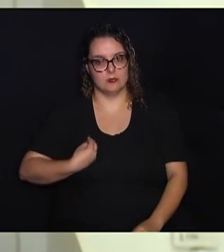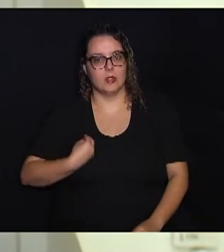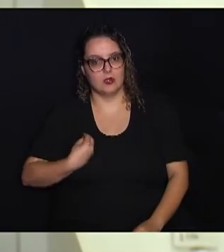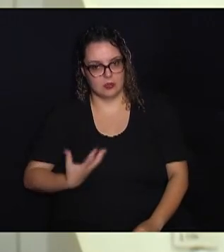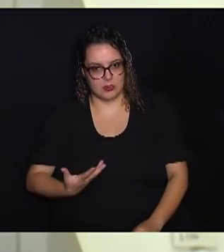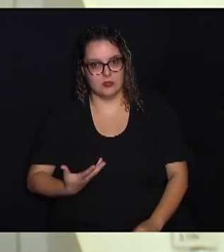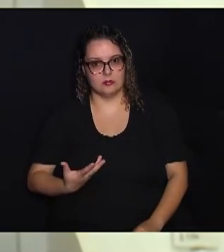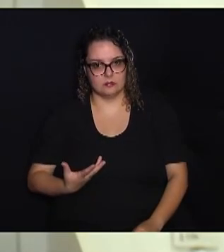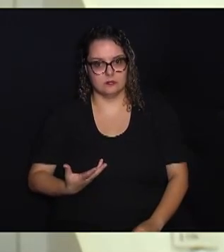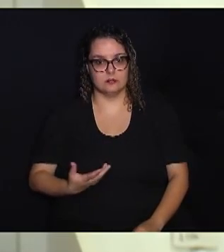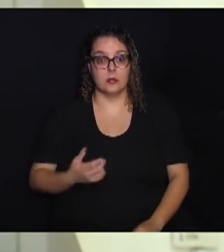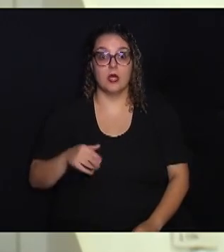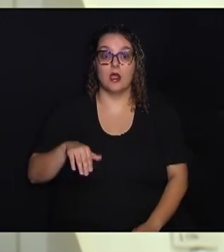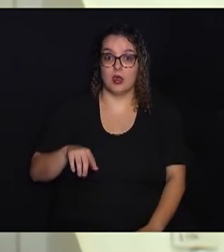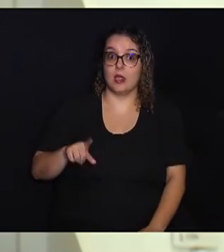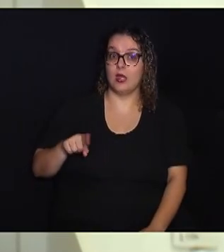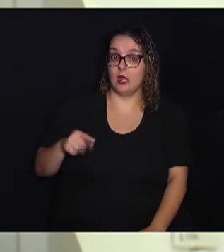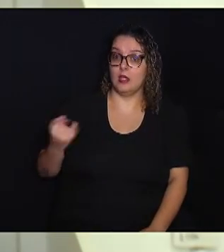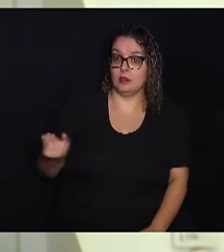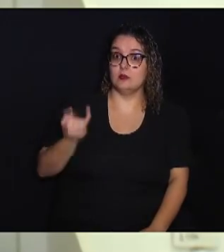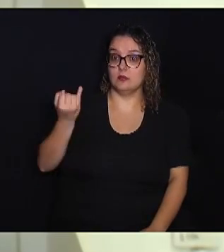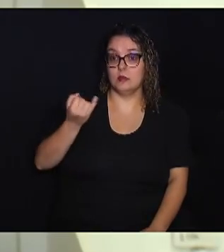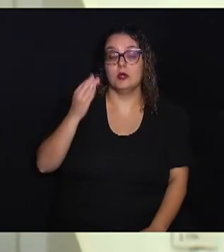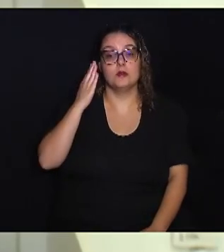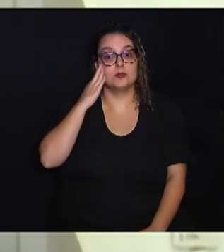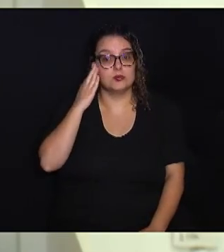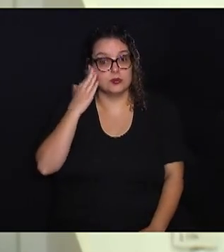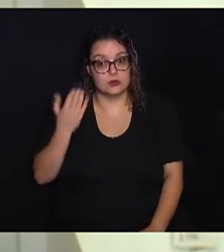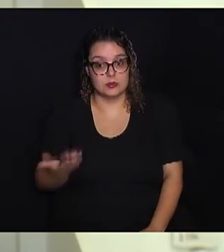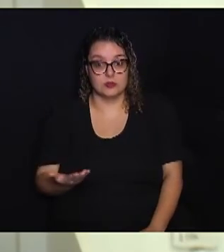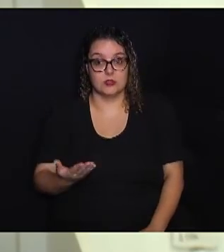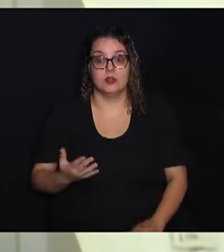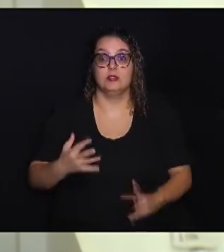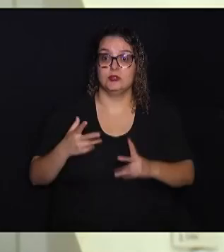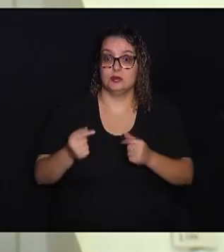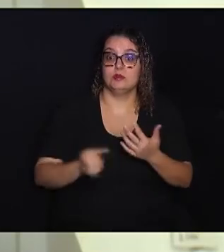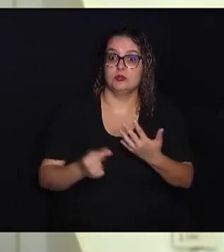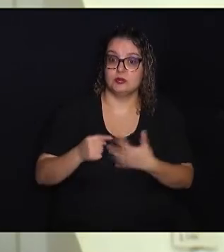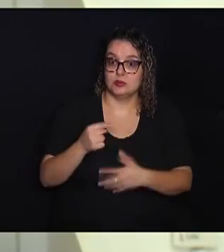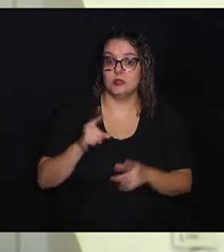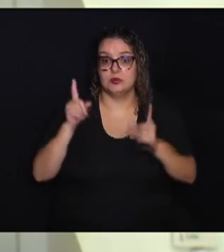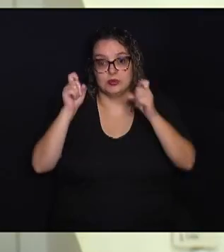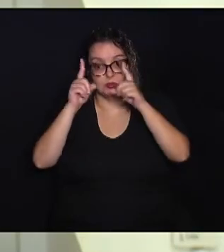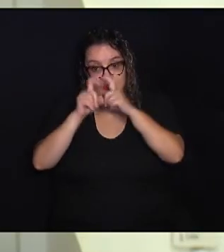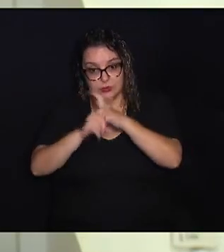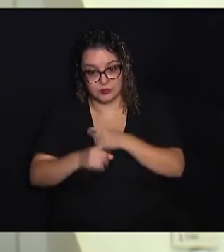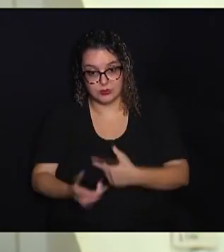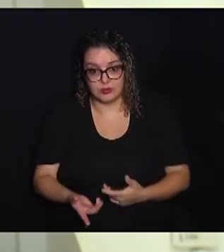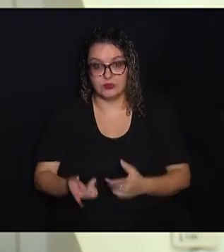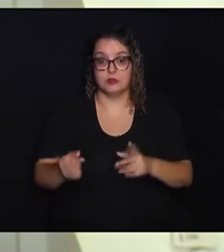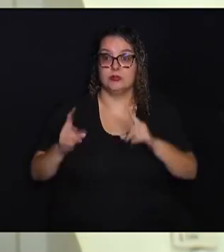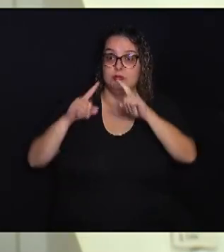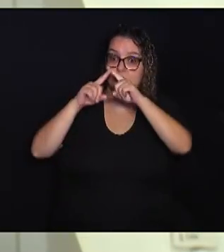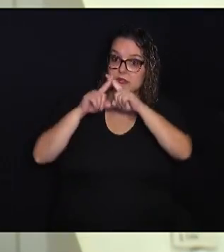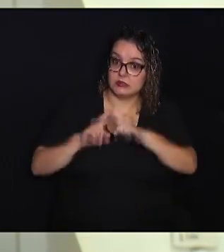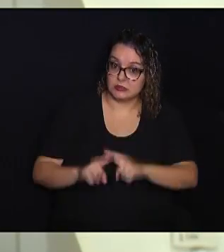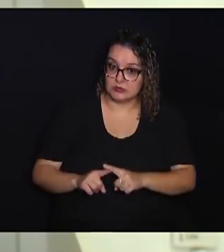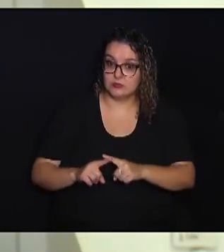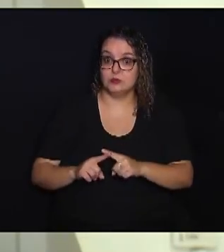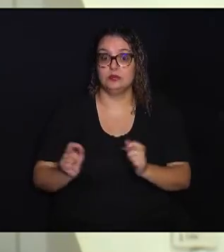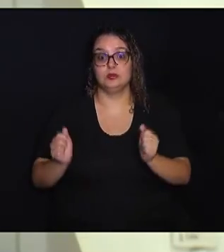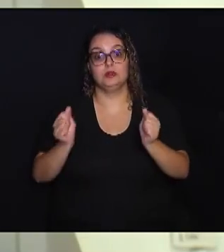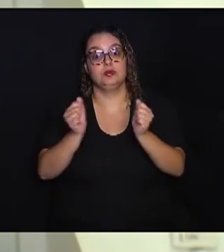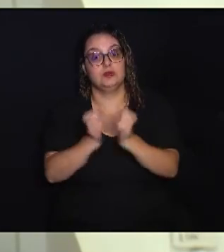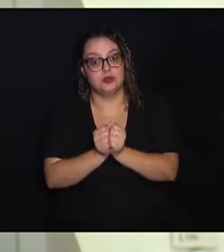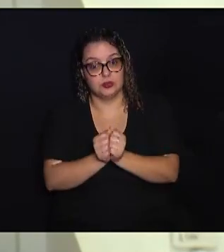né? Eu acho que é muito importante entendermos todas as questões de dificuldades, de desafios, estarmos